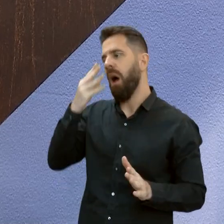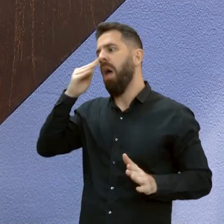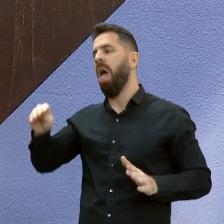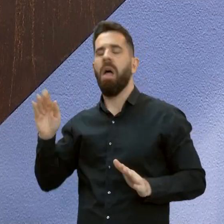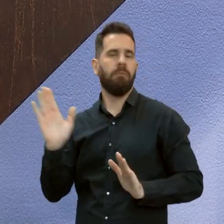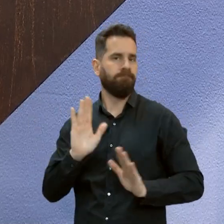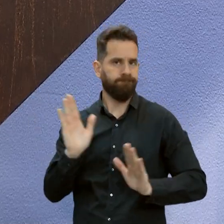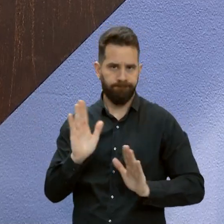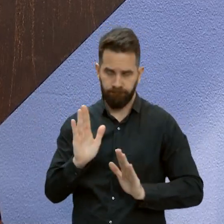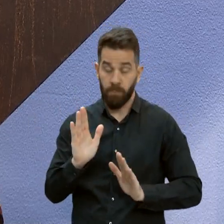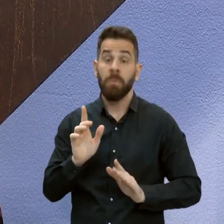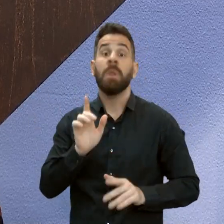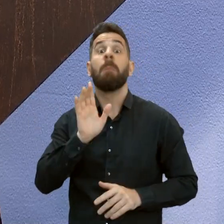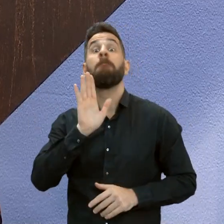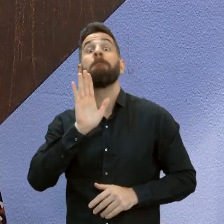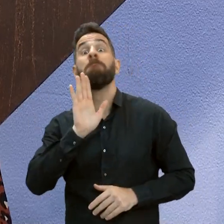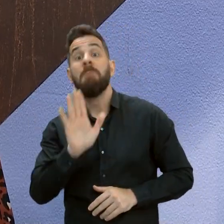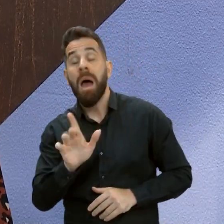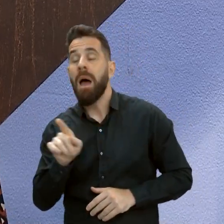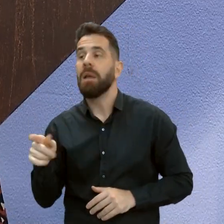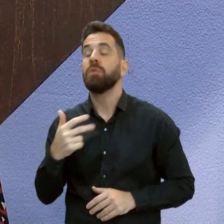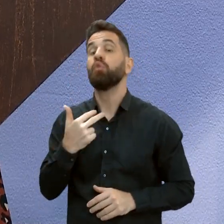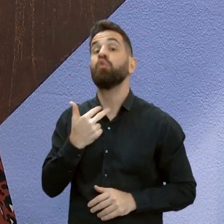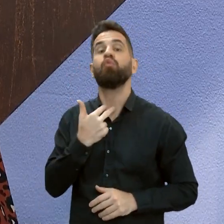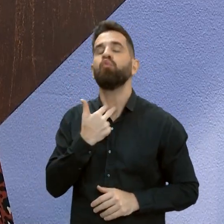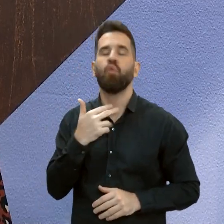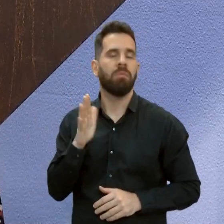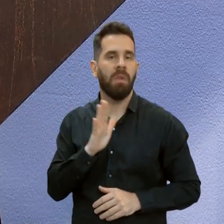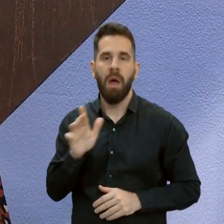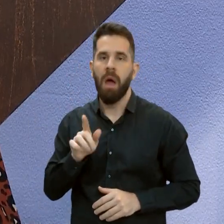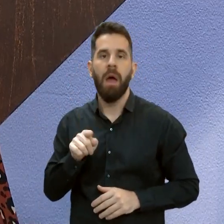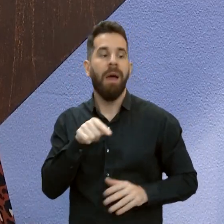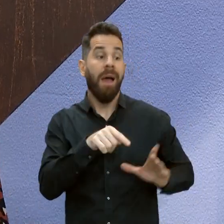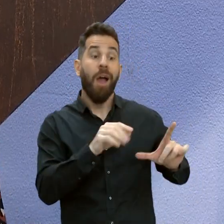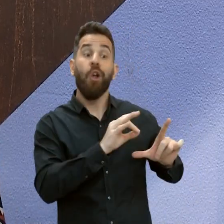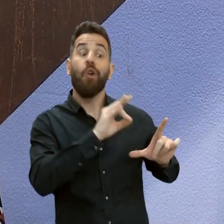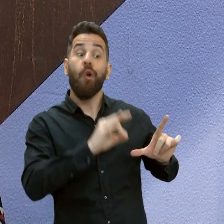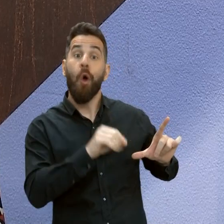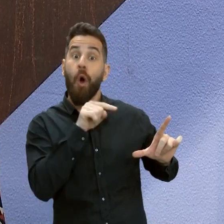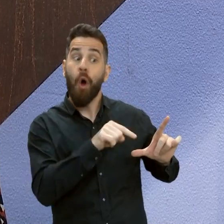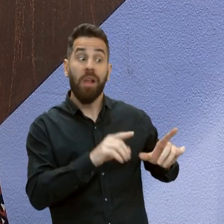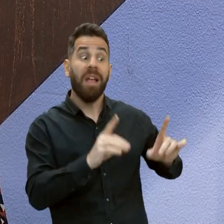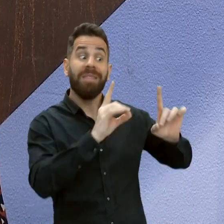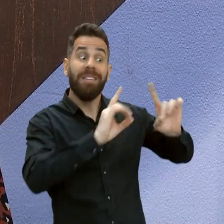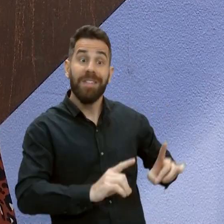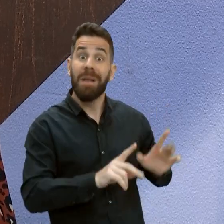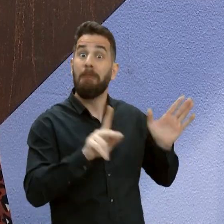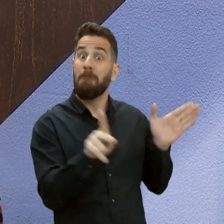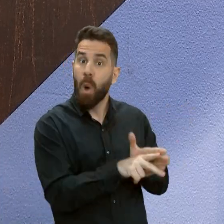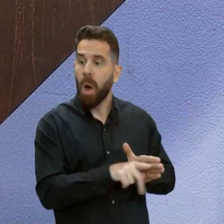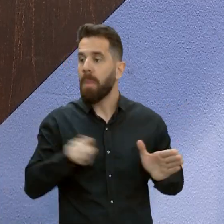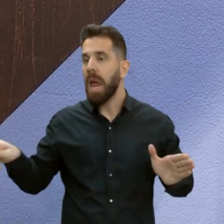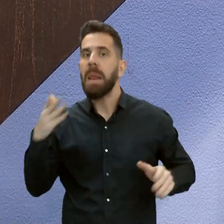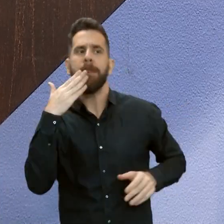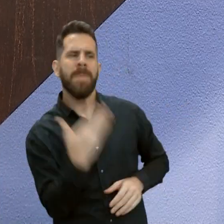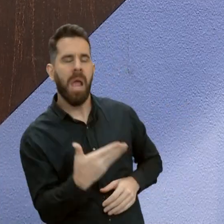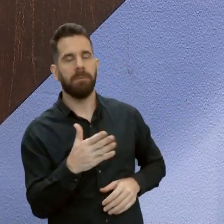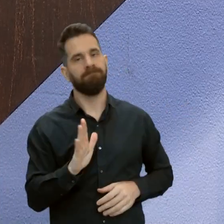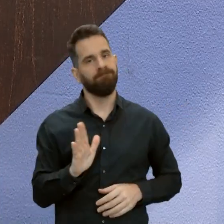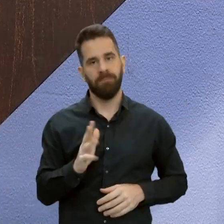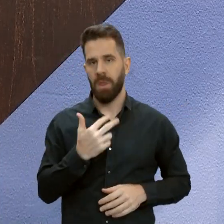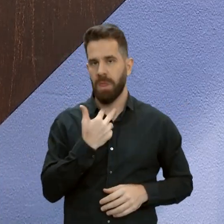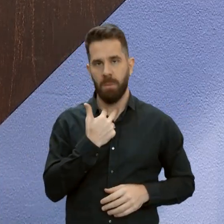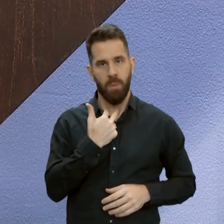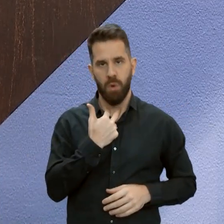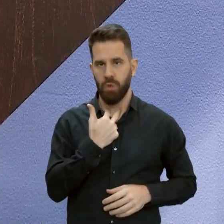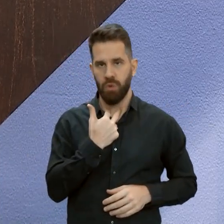estamos dizendo é que ela não pode fazer o uso da cota que é para a pessoa com deficiência. ela pode usar os direitos